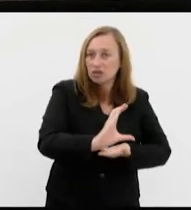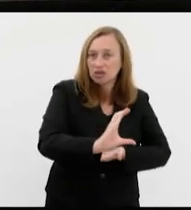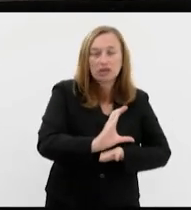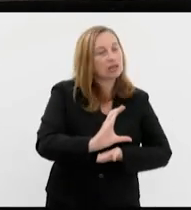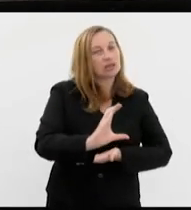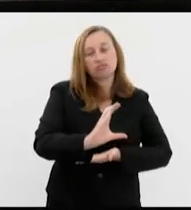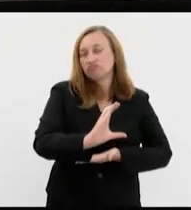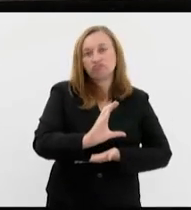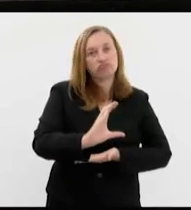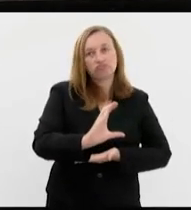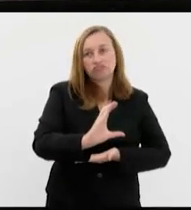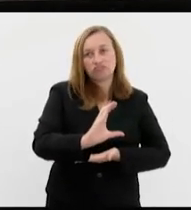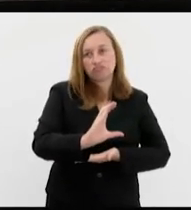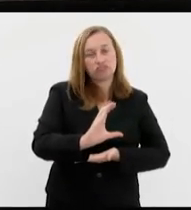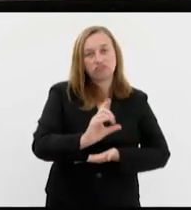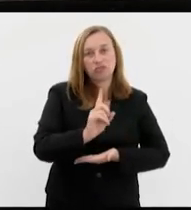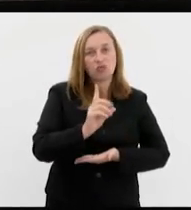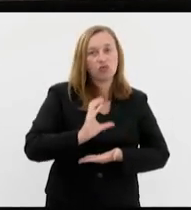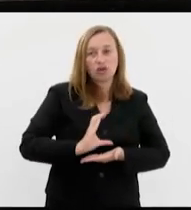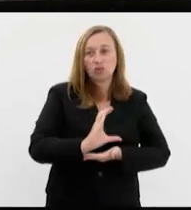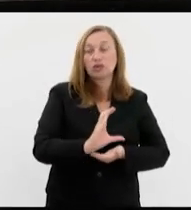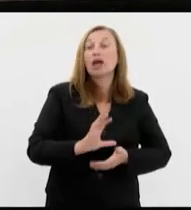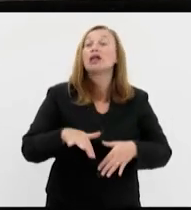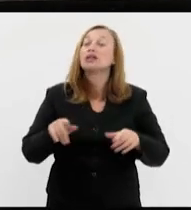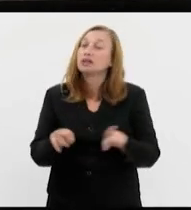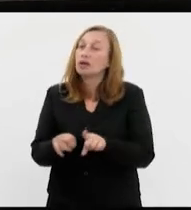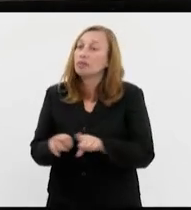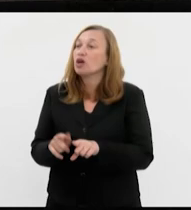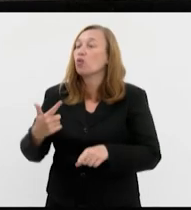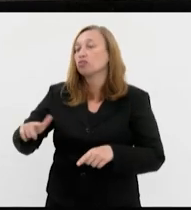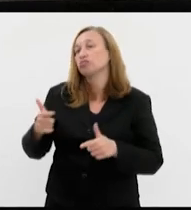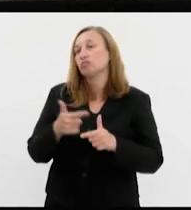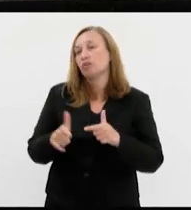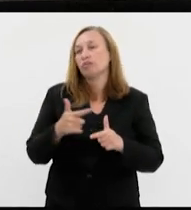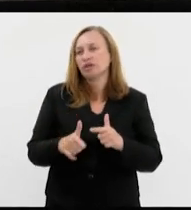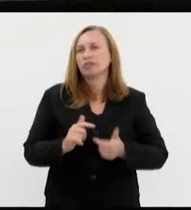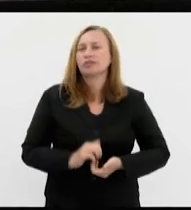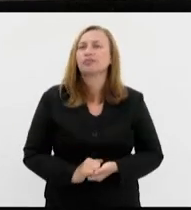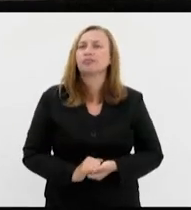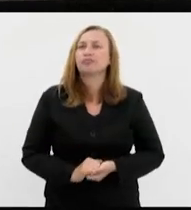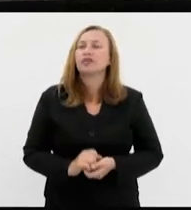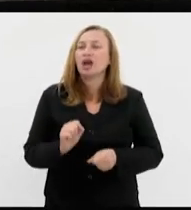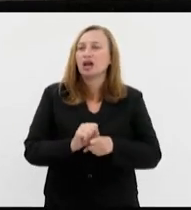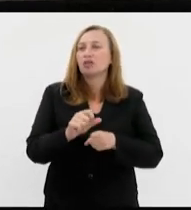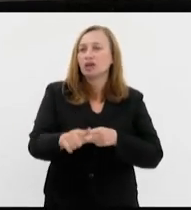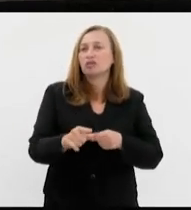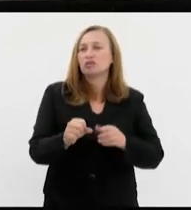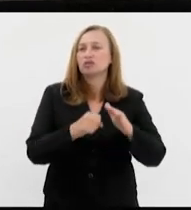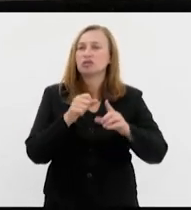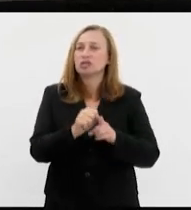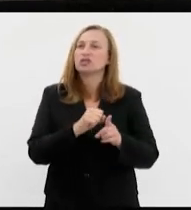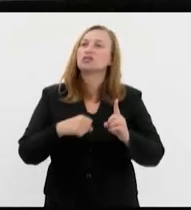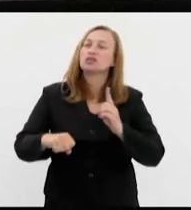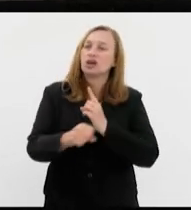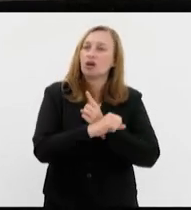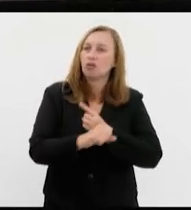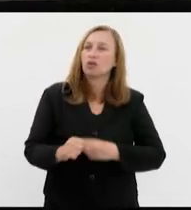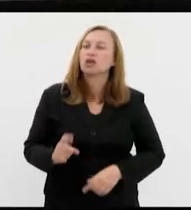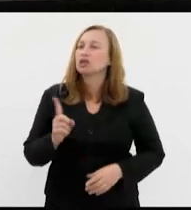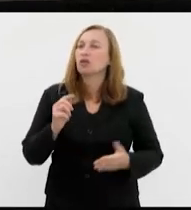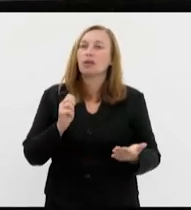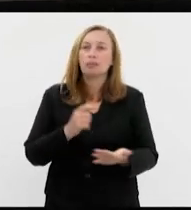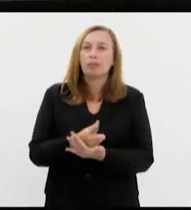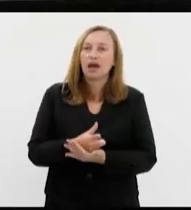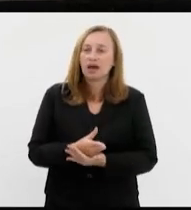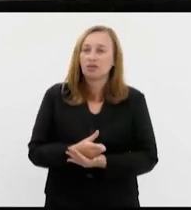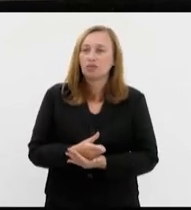foi efetivamente aplicado. Temos também um outro problema, que é o problema do aluguel social. O aluguel social que não é pago para